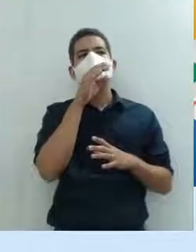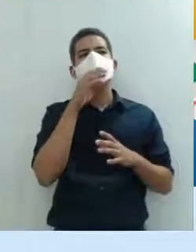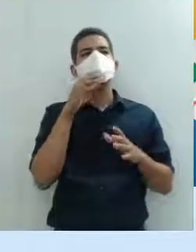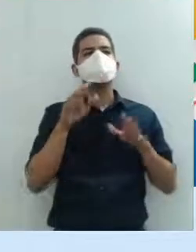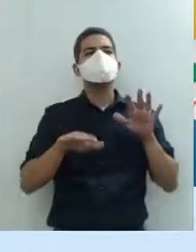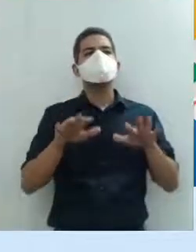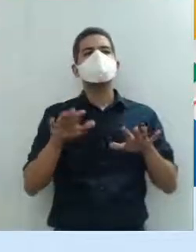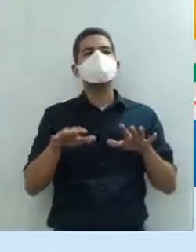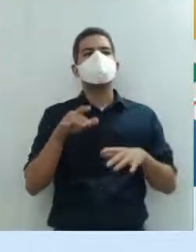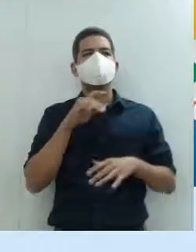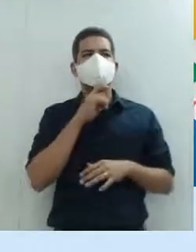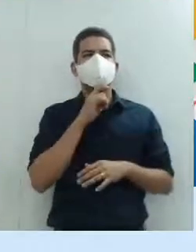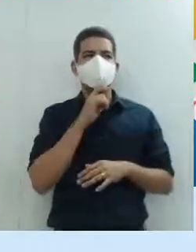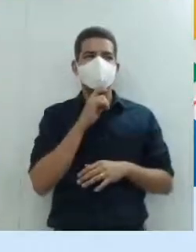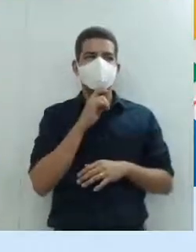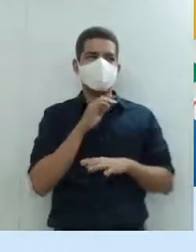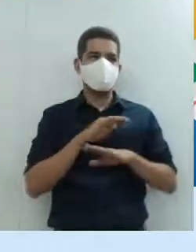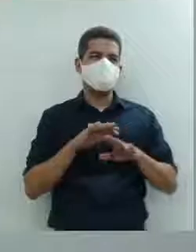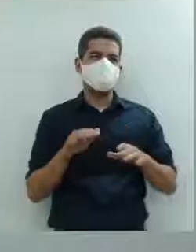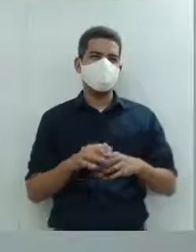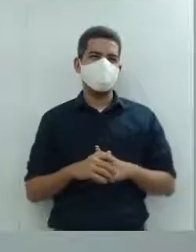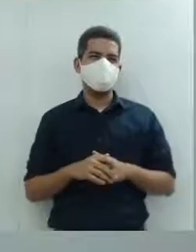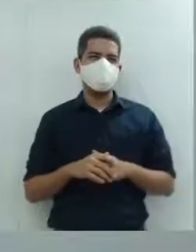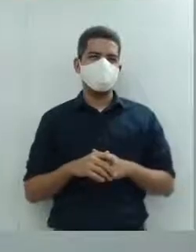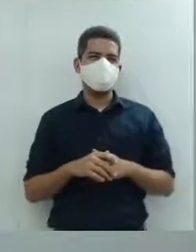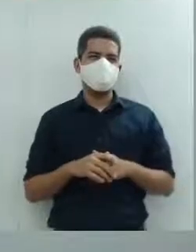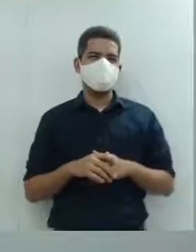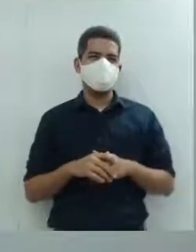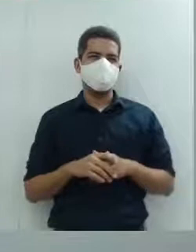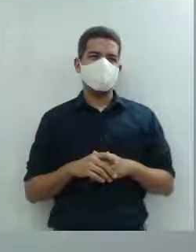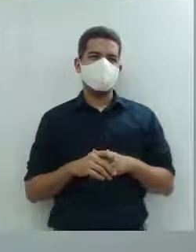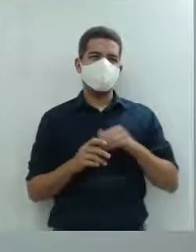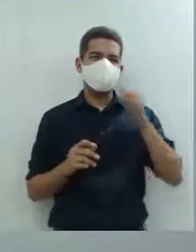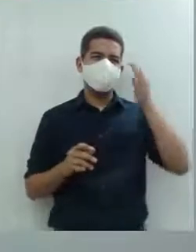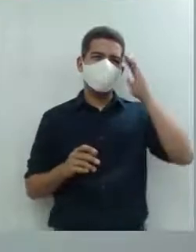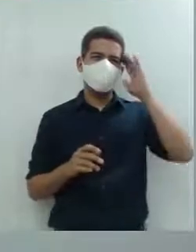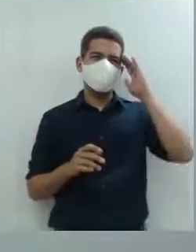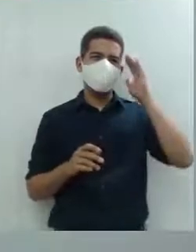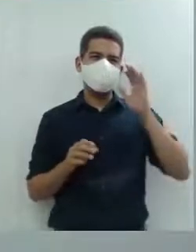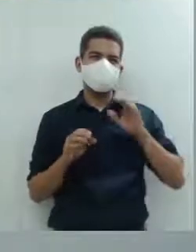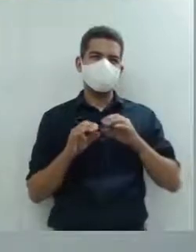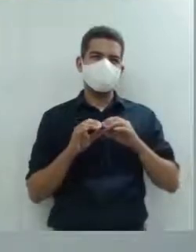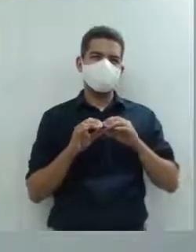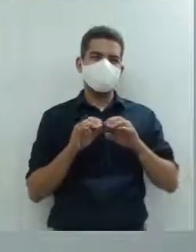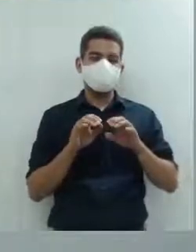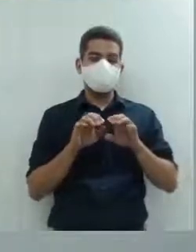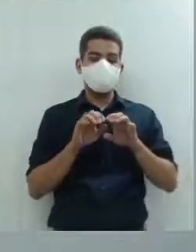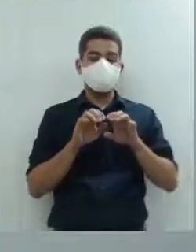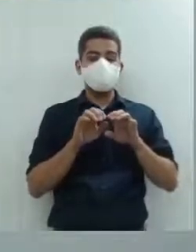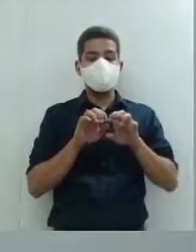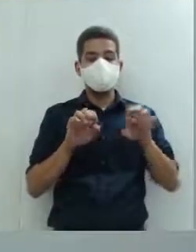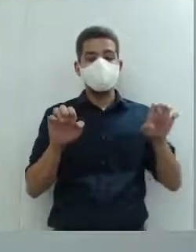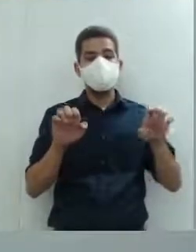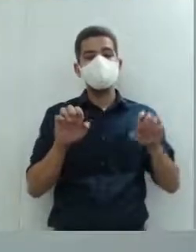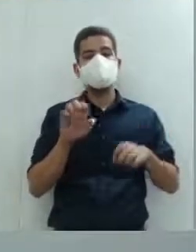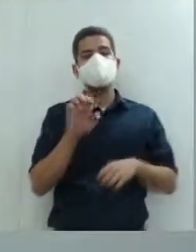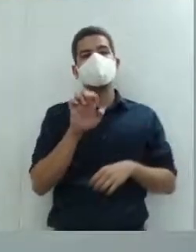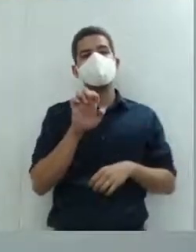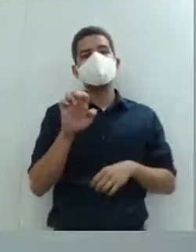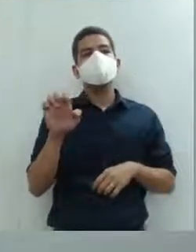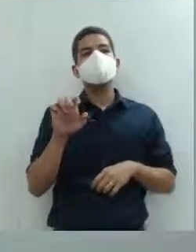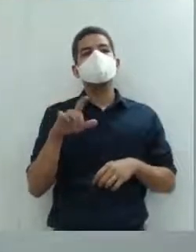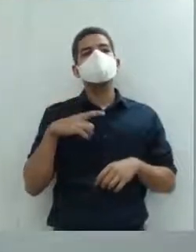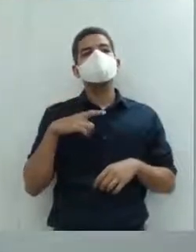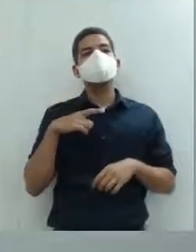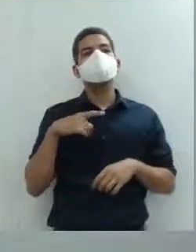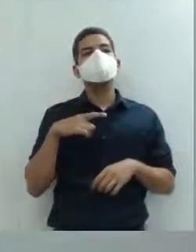temperado, frio. Acabou-se. Então, olha, compreender que a linha do Equador é a latitude zero, baixa latitude, de 0